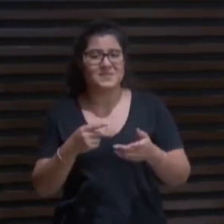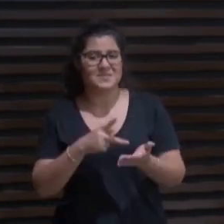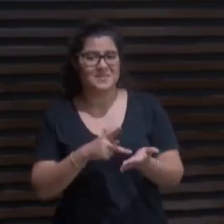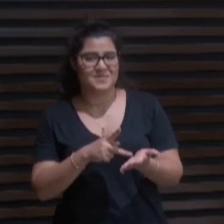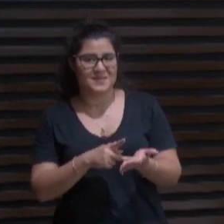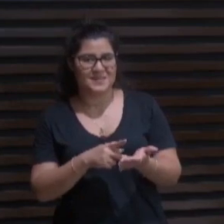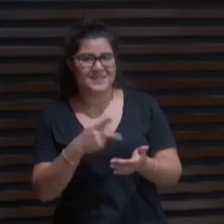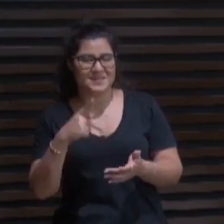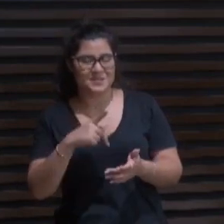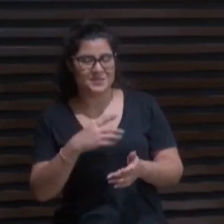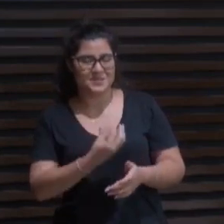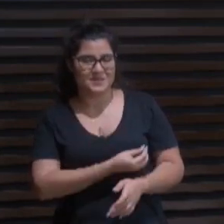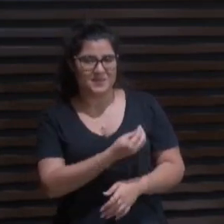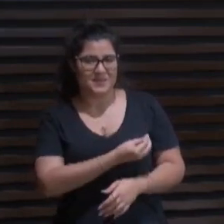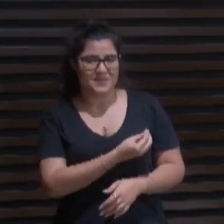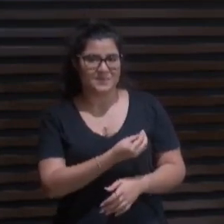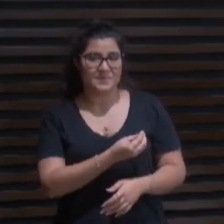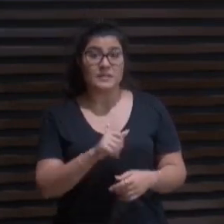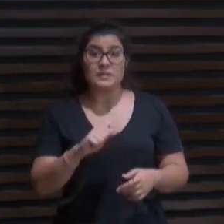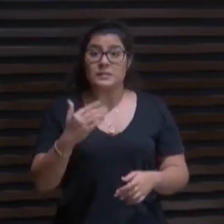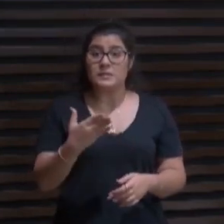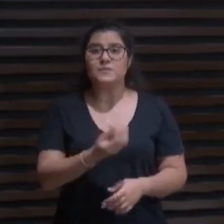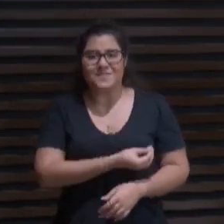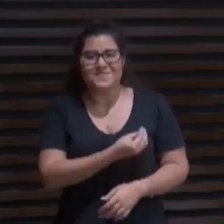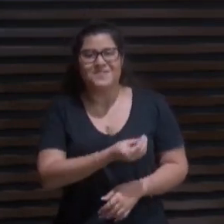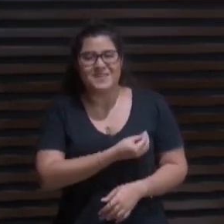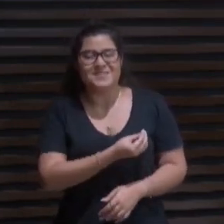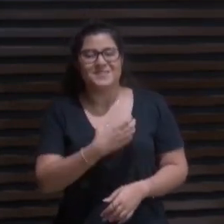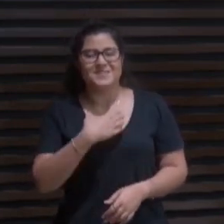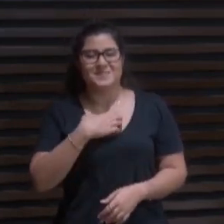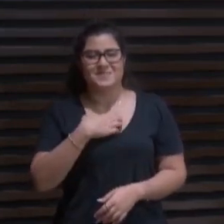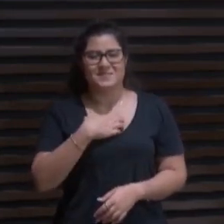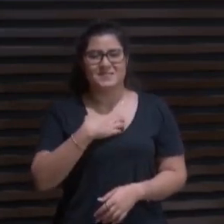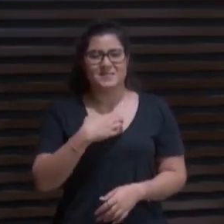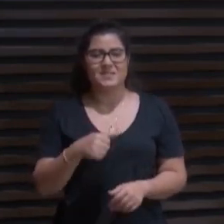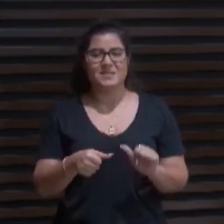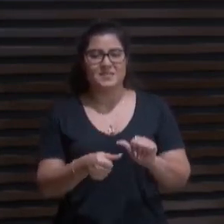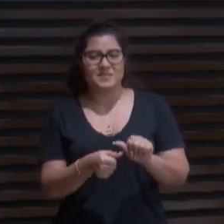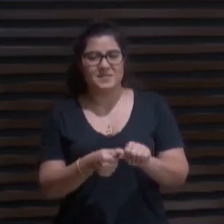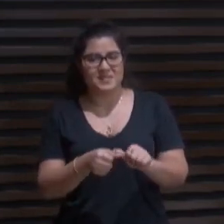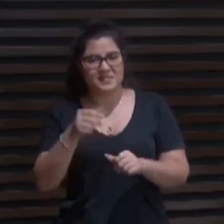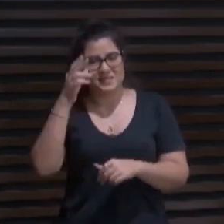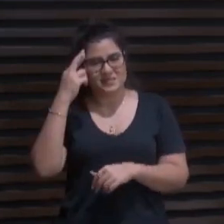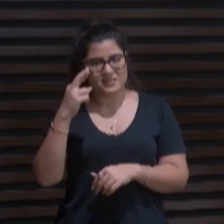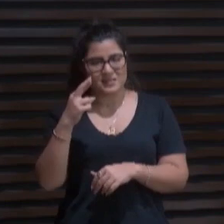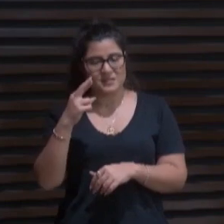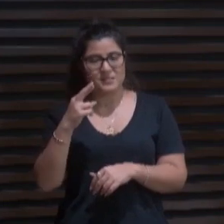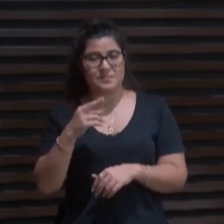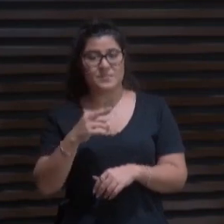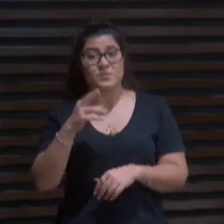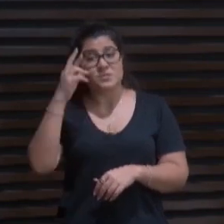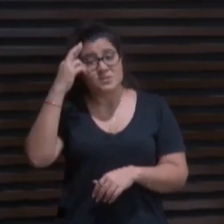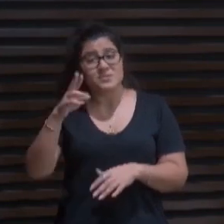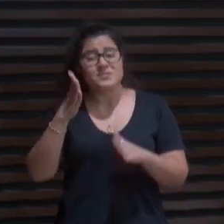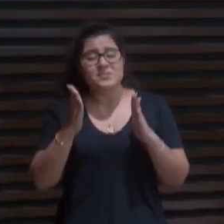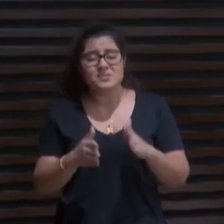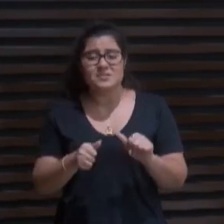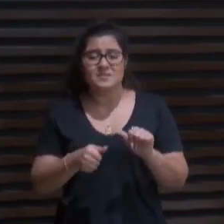na tua vida. Então viva dessa forma. Faça, o Senhor já fez isso em você.